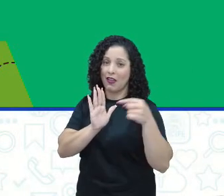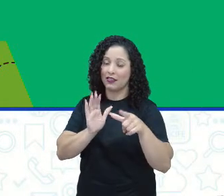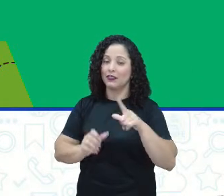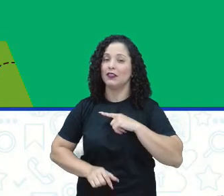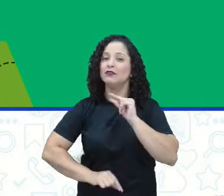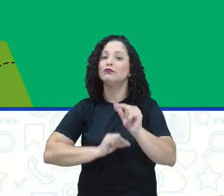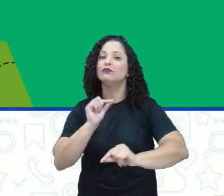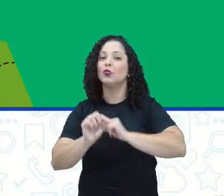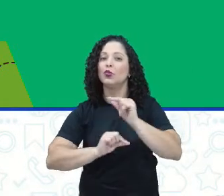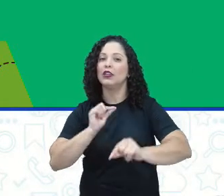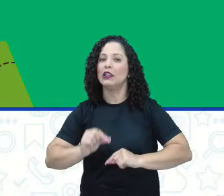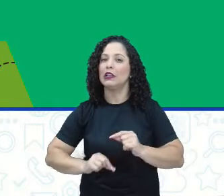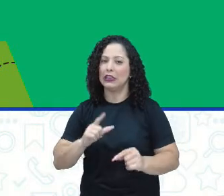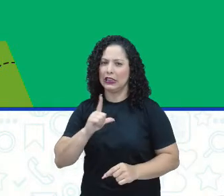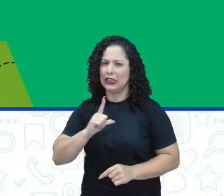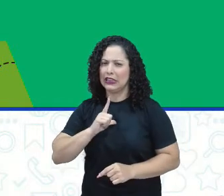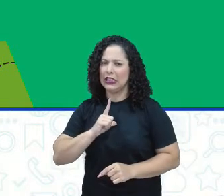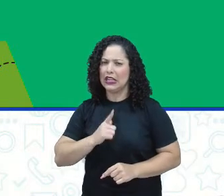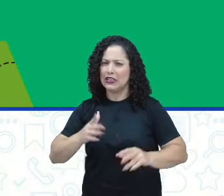base no enredo,